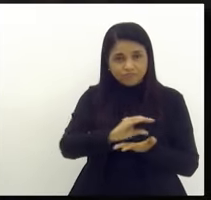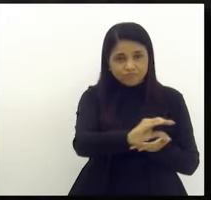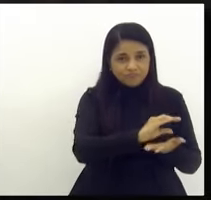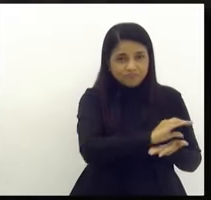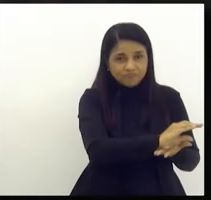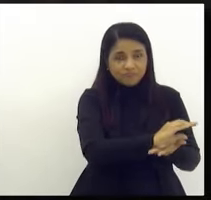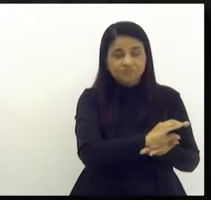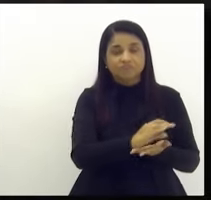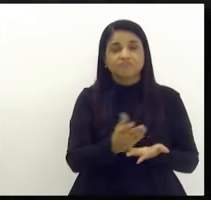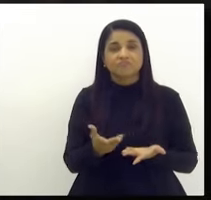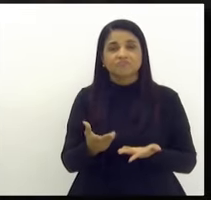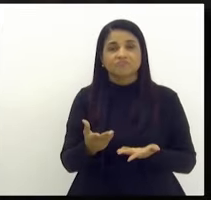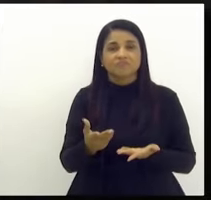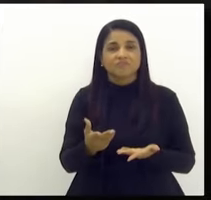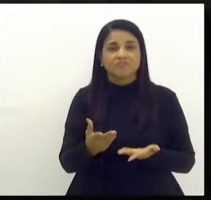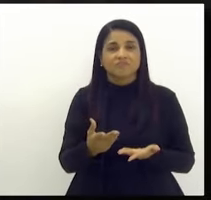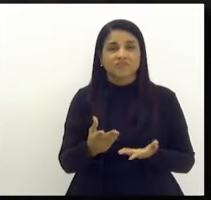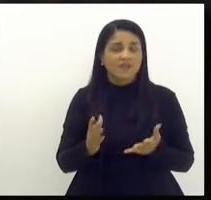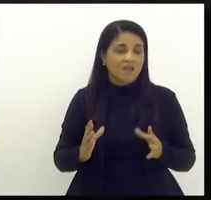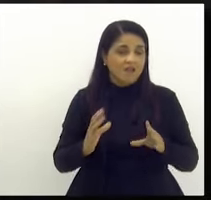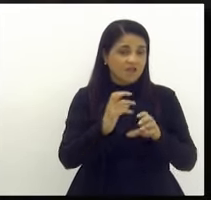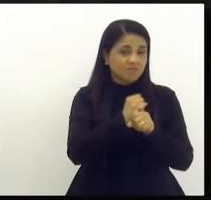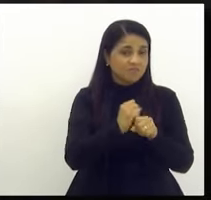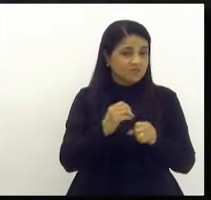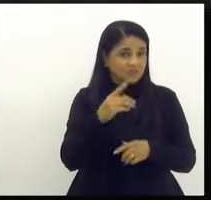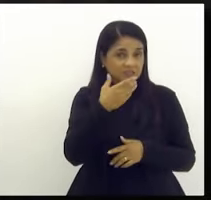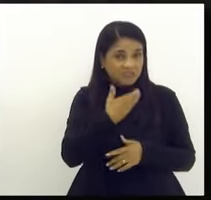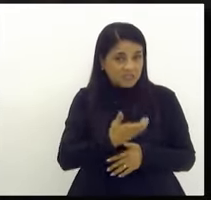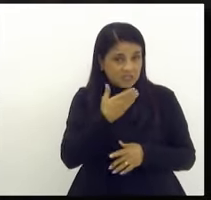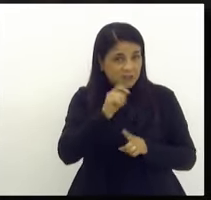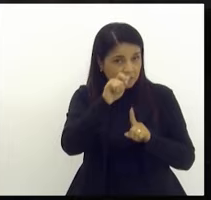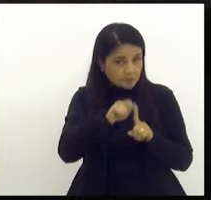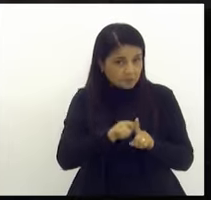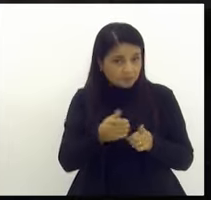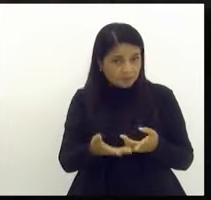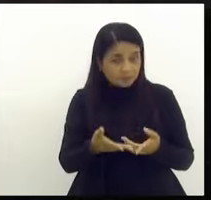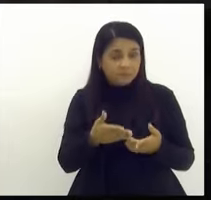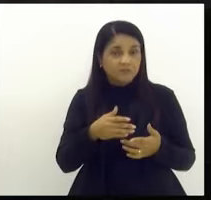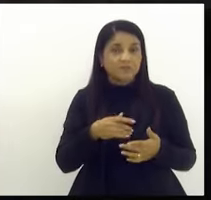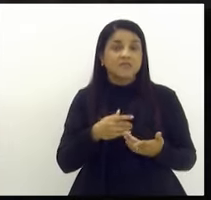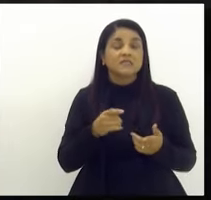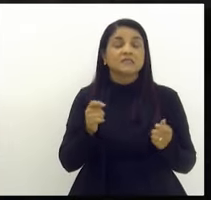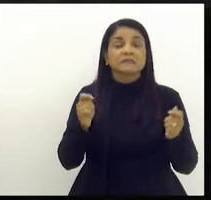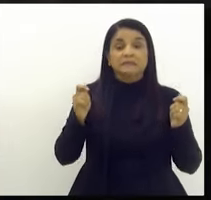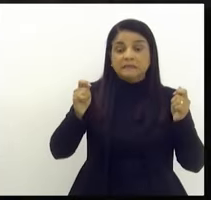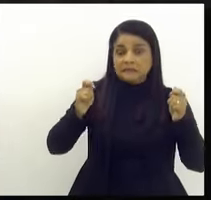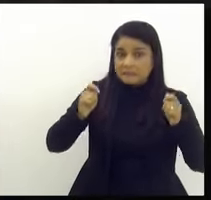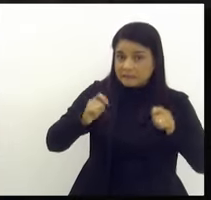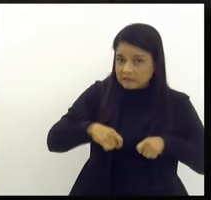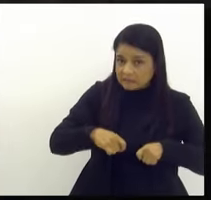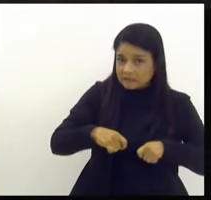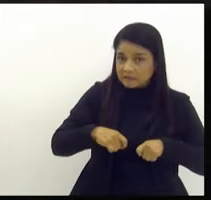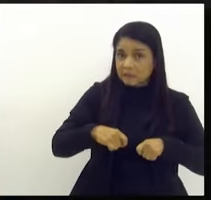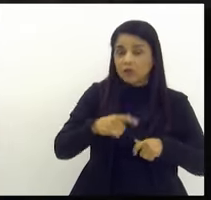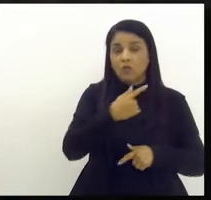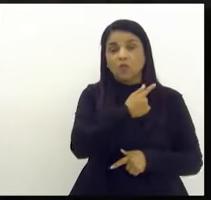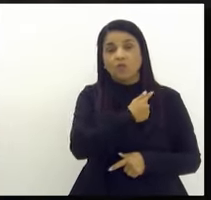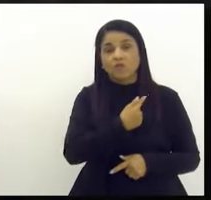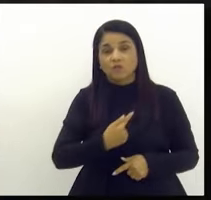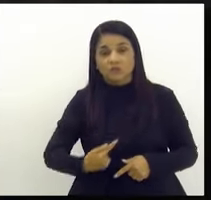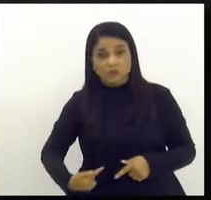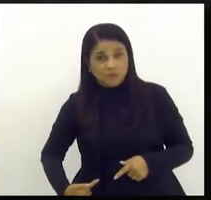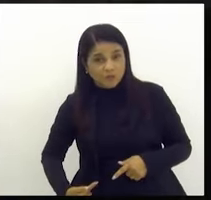autarquias apuradas até no final do ano inclusive deverá se o governador